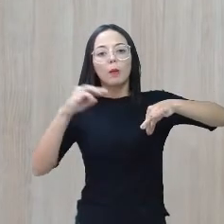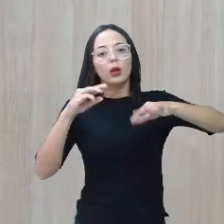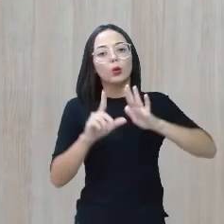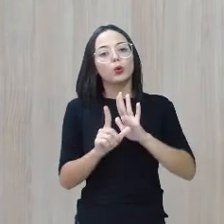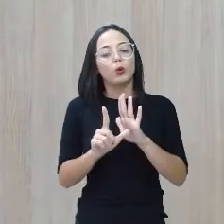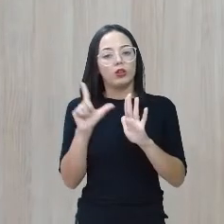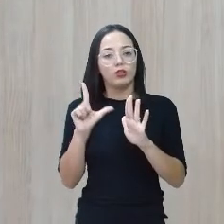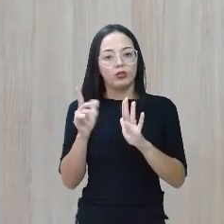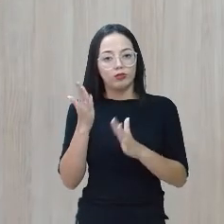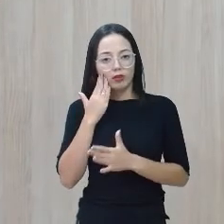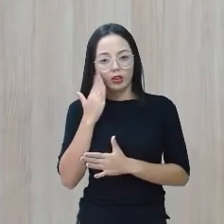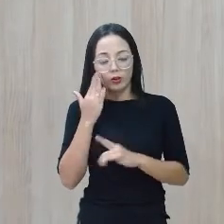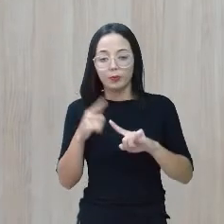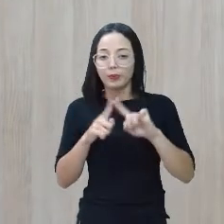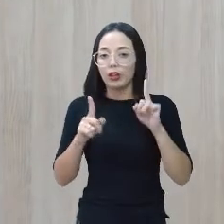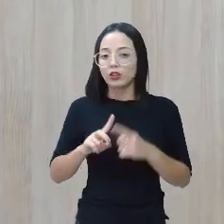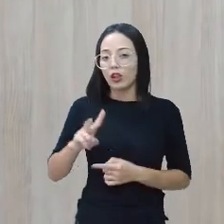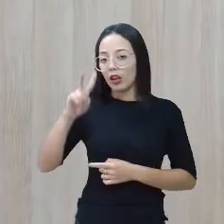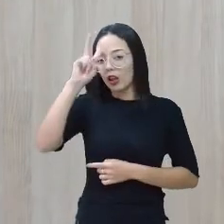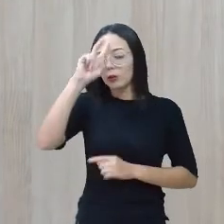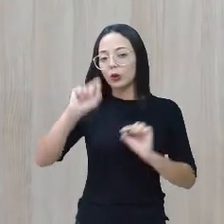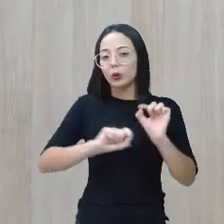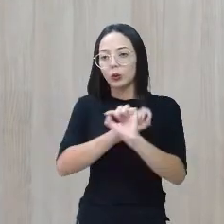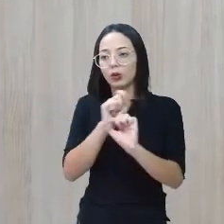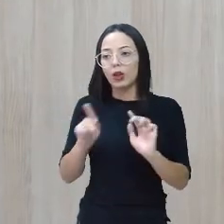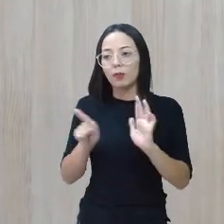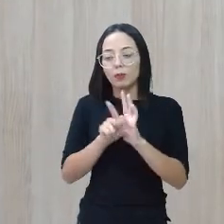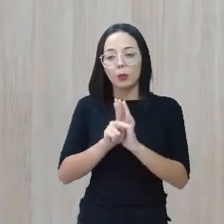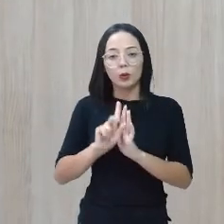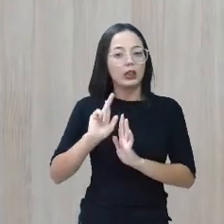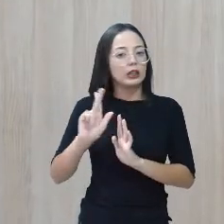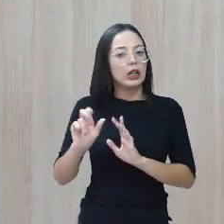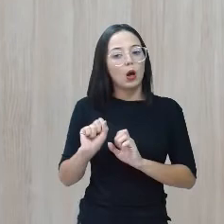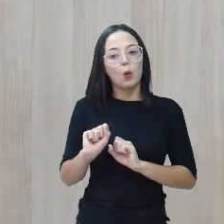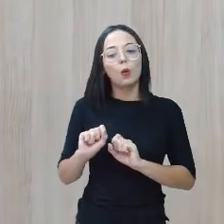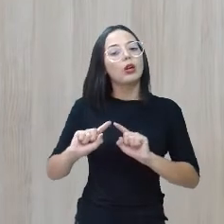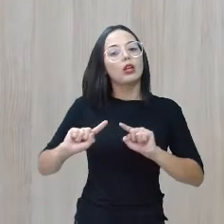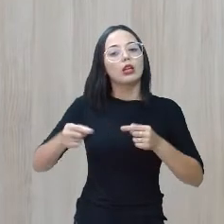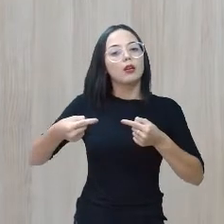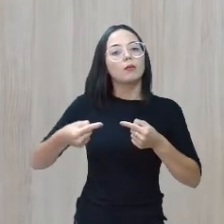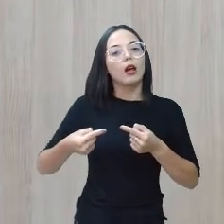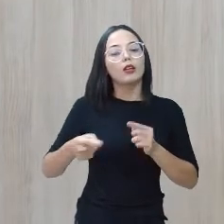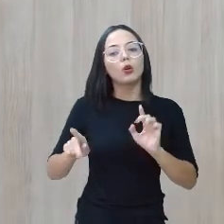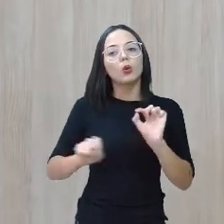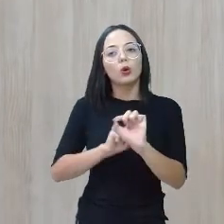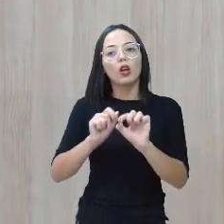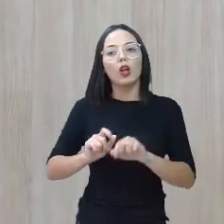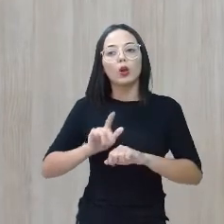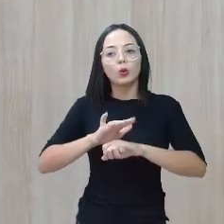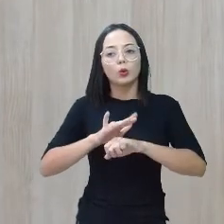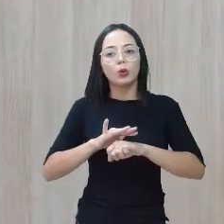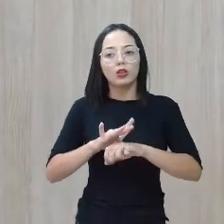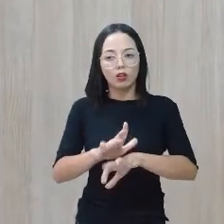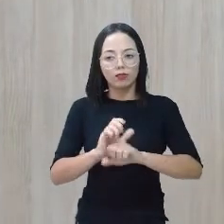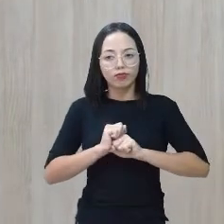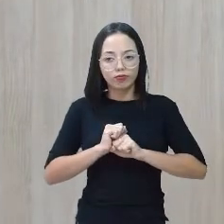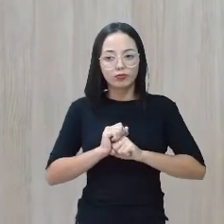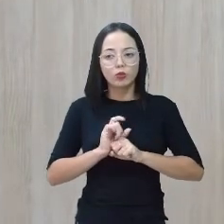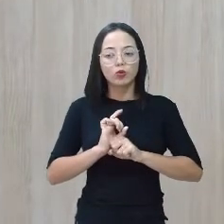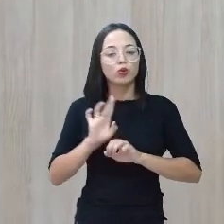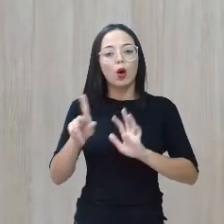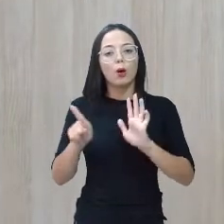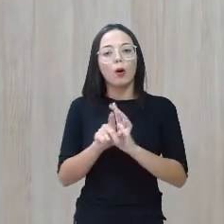efeito, tá certo? Lembrando que ele não te defende contra as infecções sexualmente transmissíveis, só contra